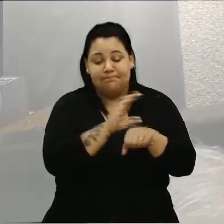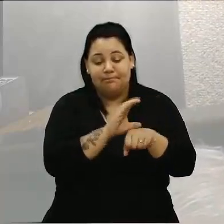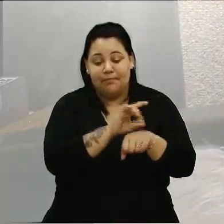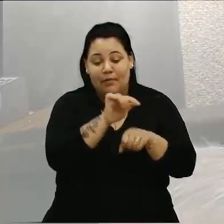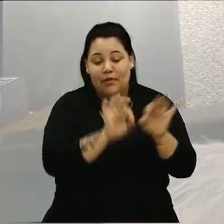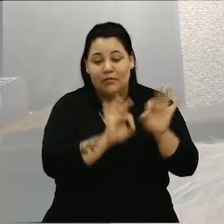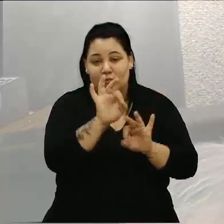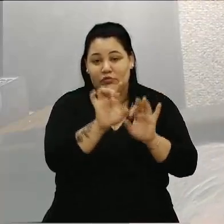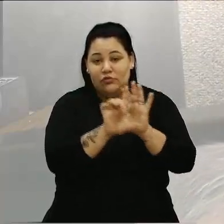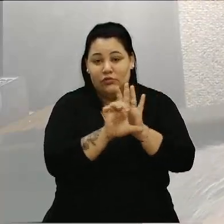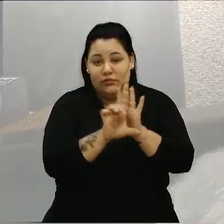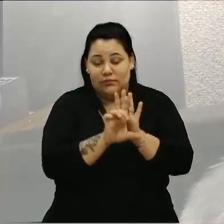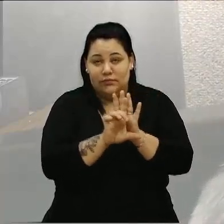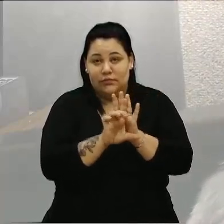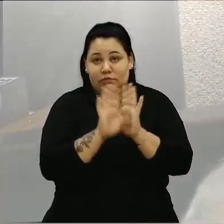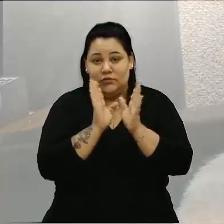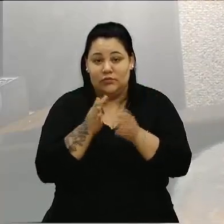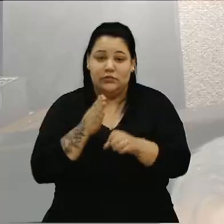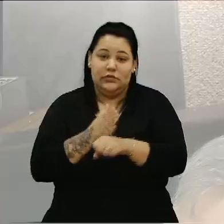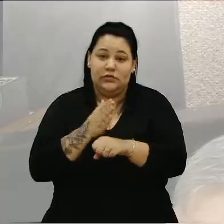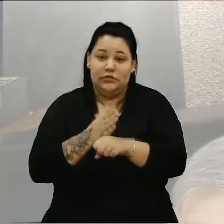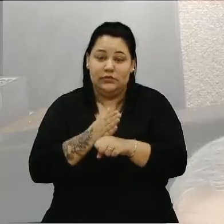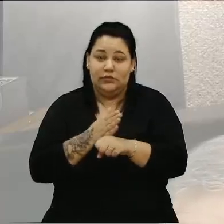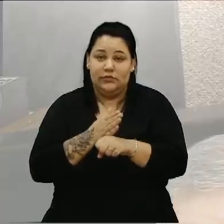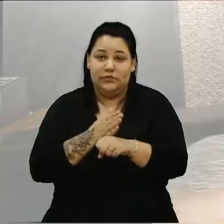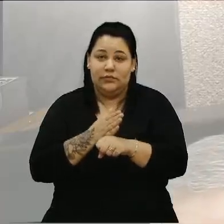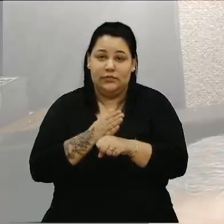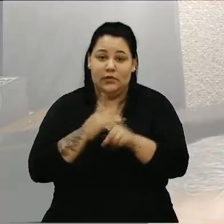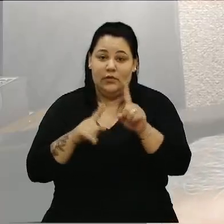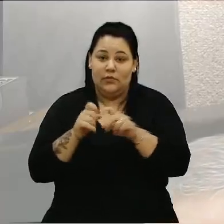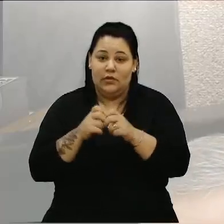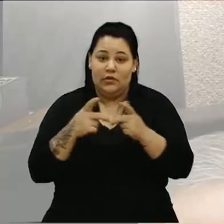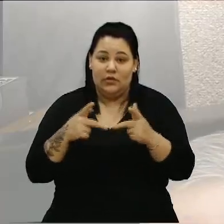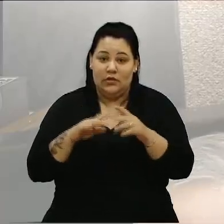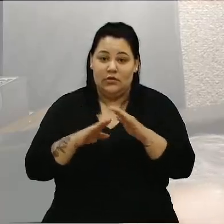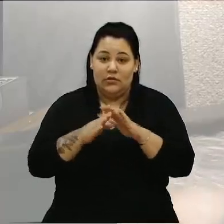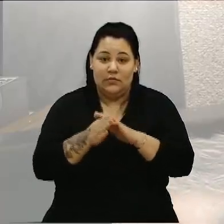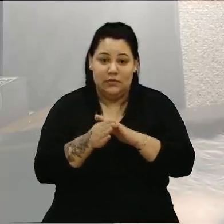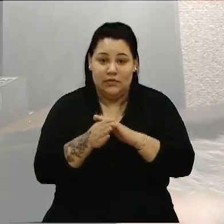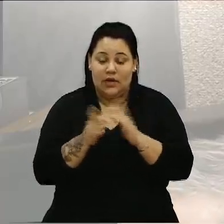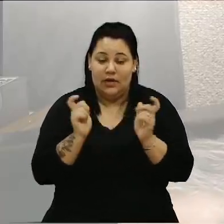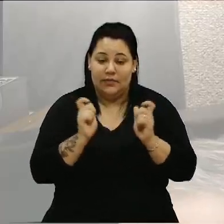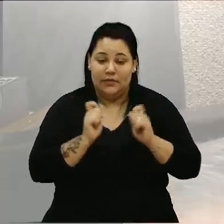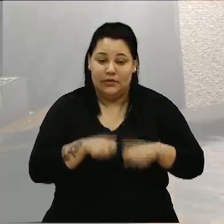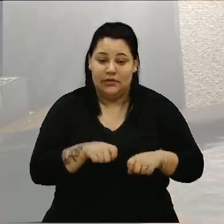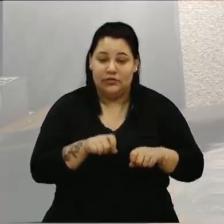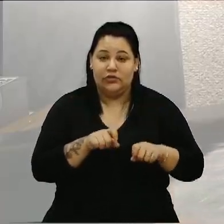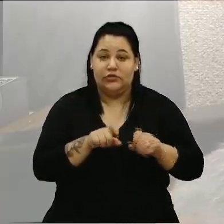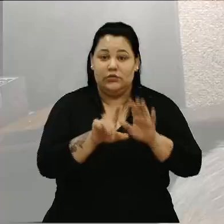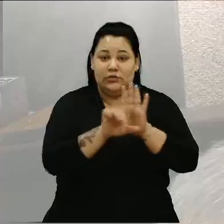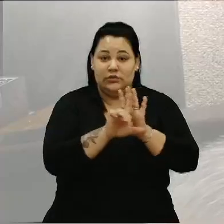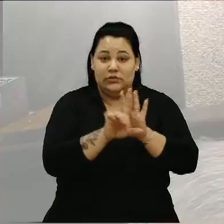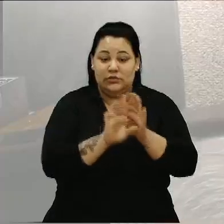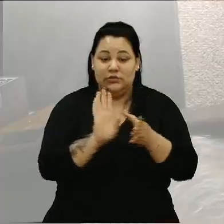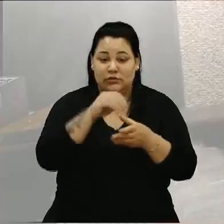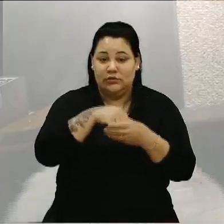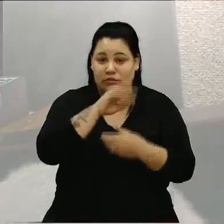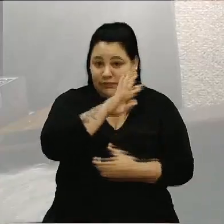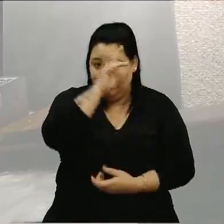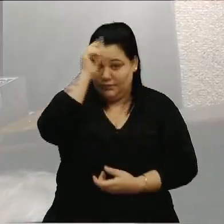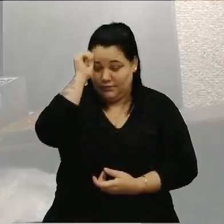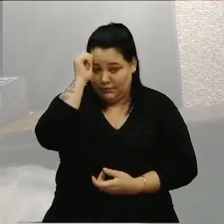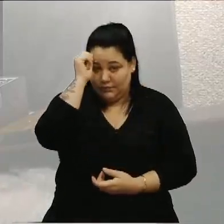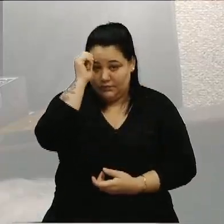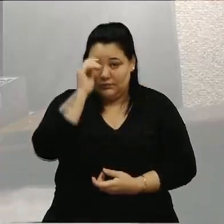lei em questão, no qual a matéria se ajusta à competência legislativa do município,